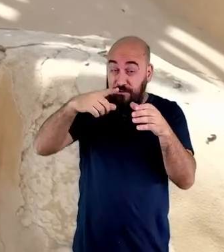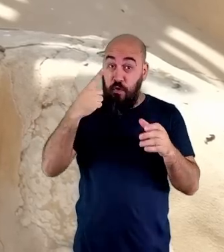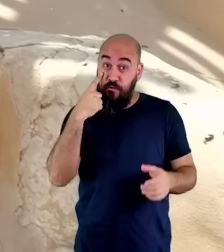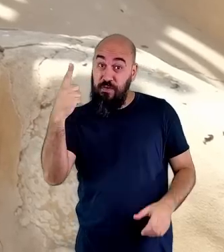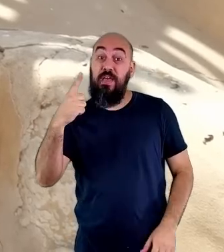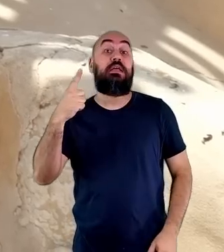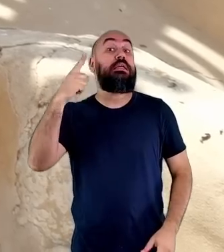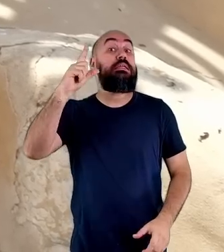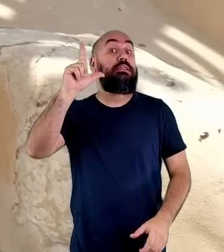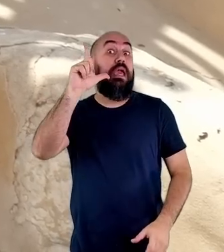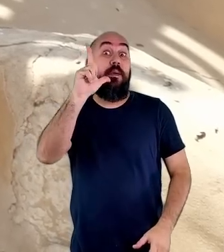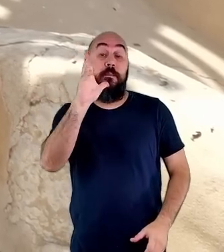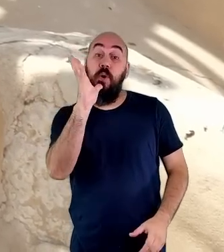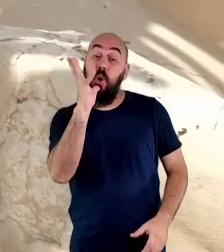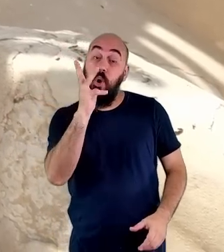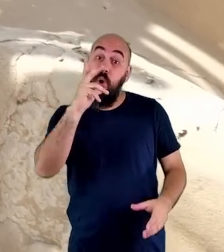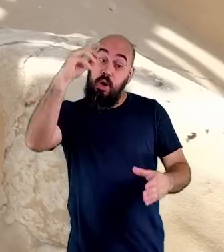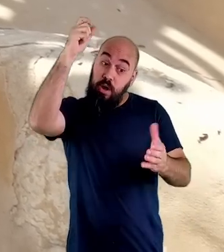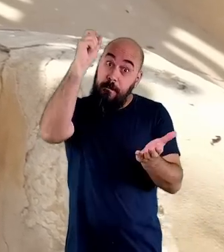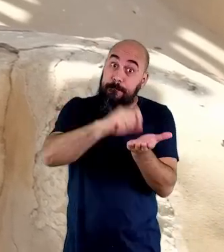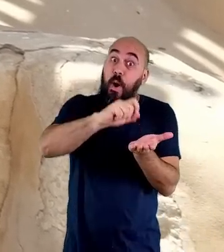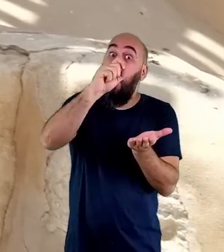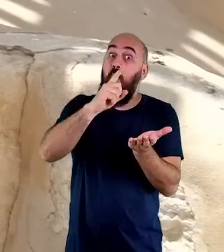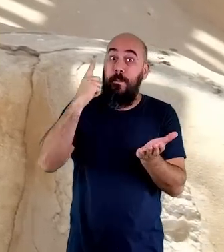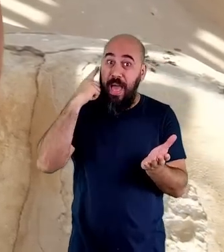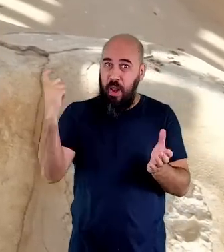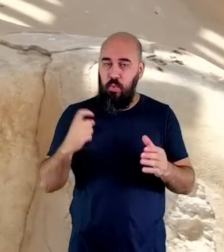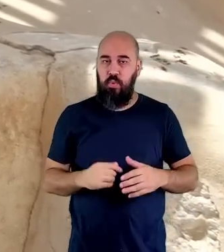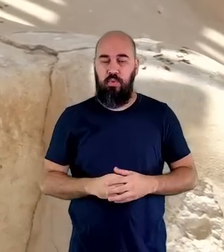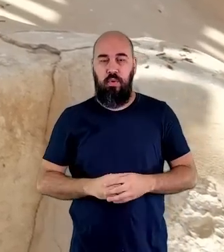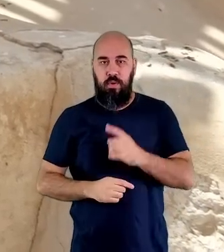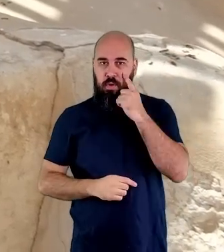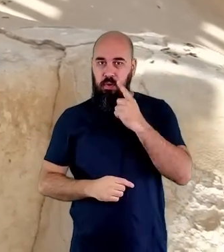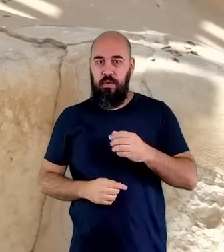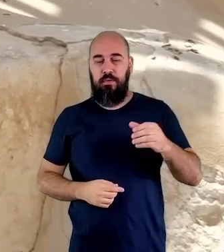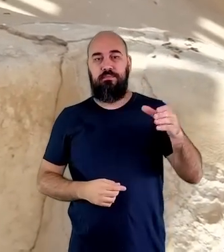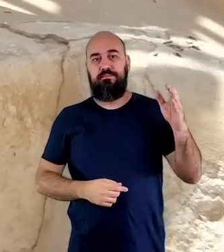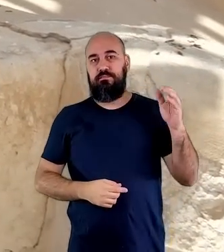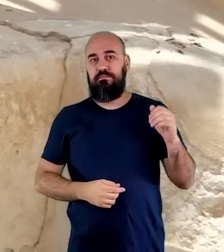para cair até o fundo e fazer um barulho batendo na água. Preste atenção.